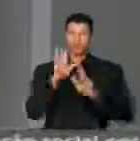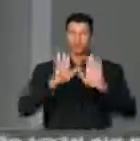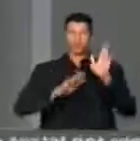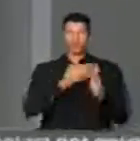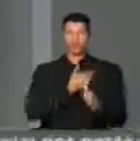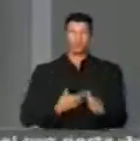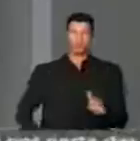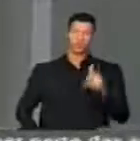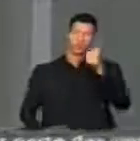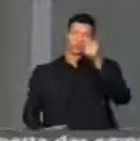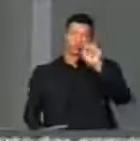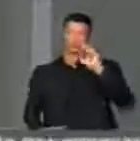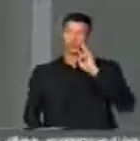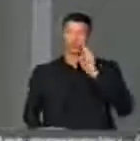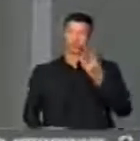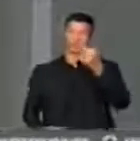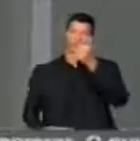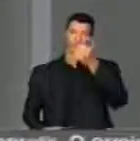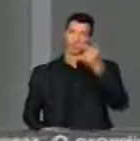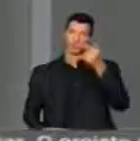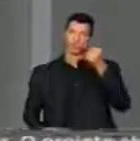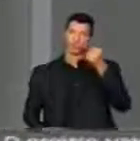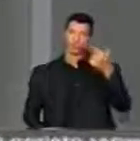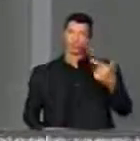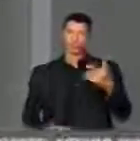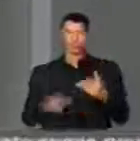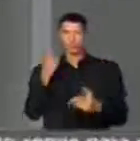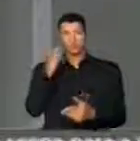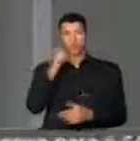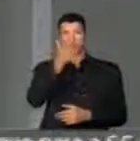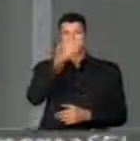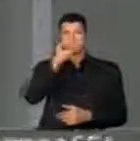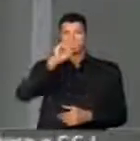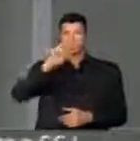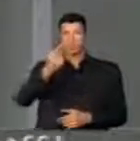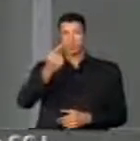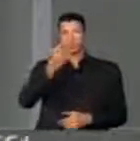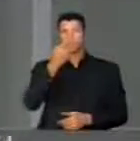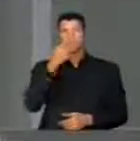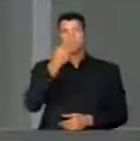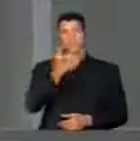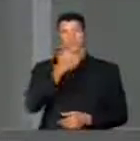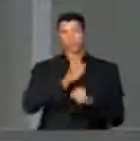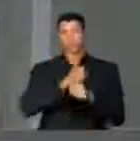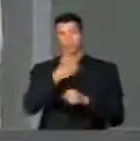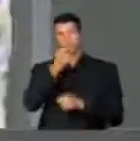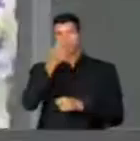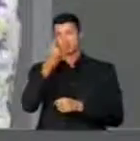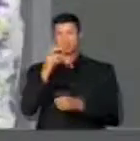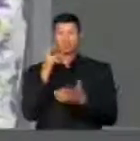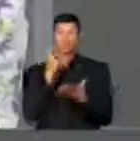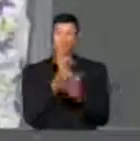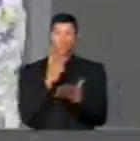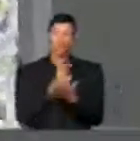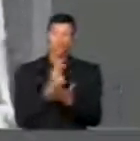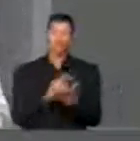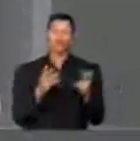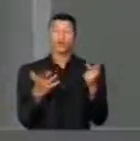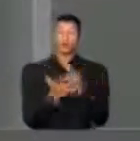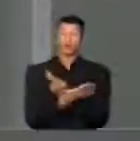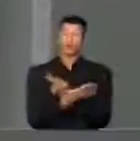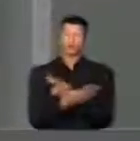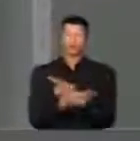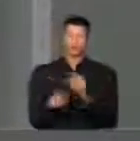pública de 18 bilhões em 2002 para 101 bilhões em 2015. O mesmo